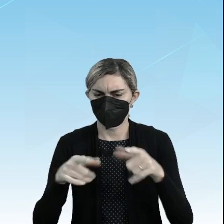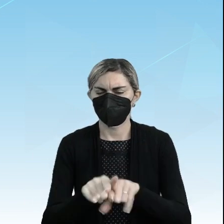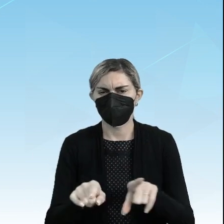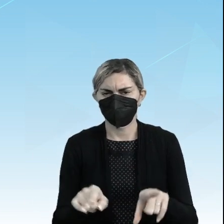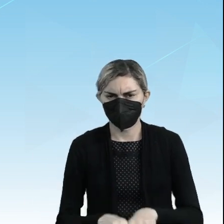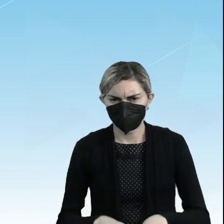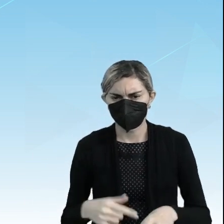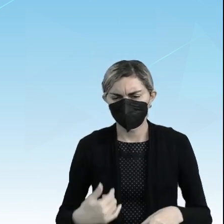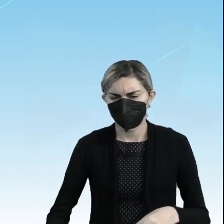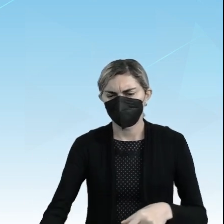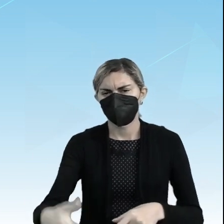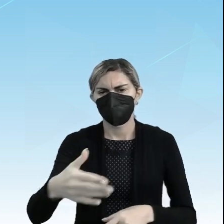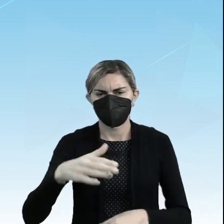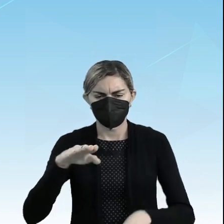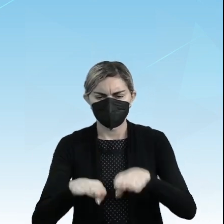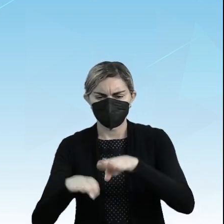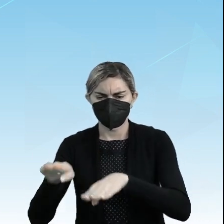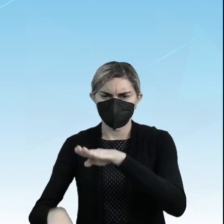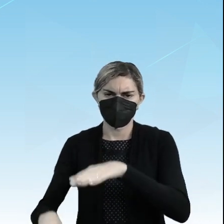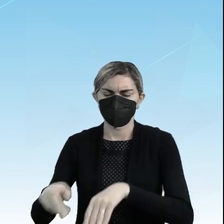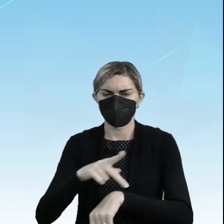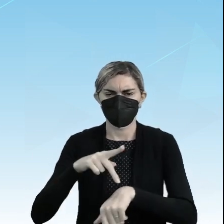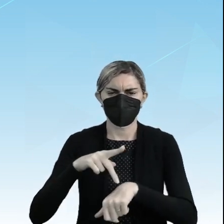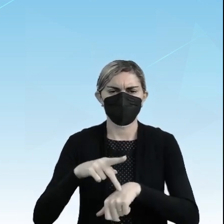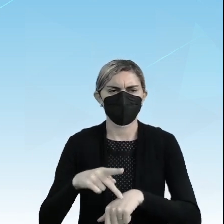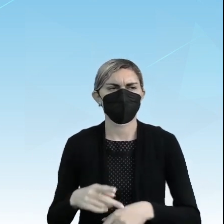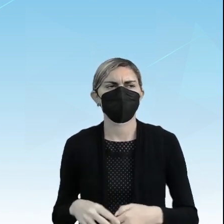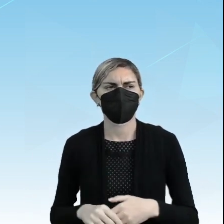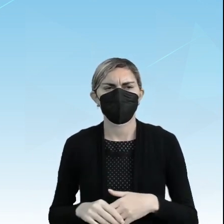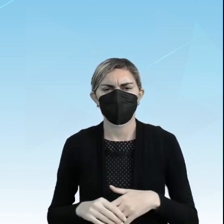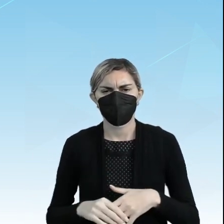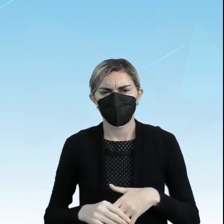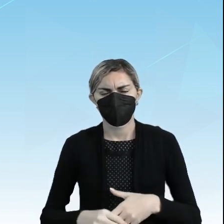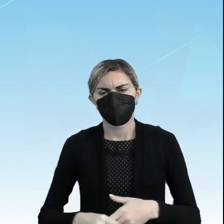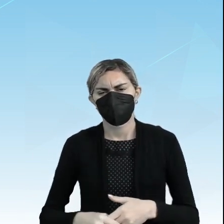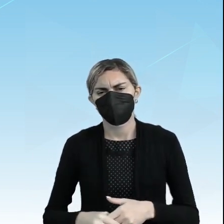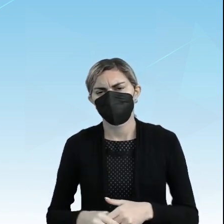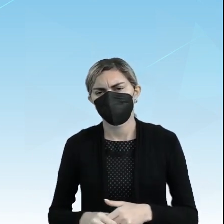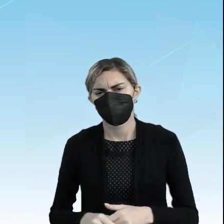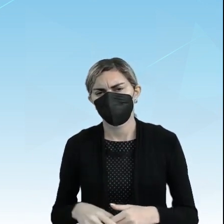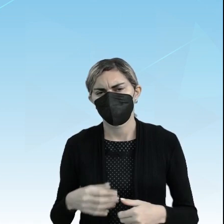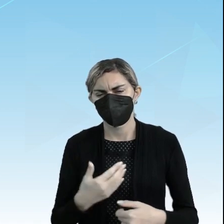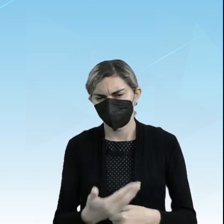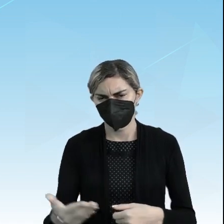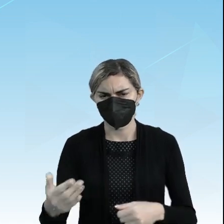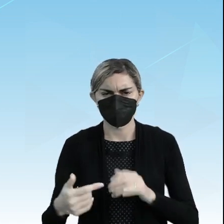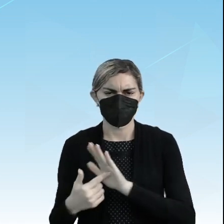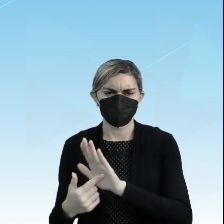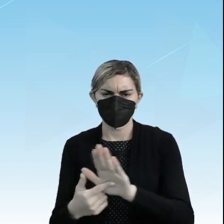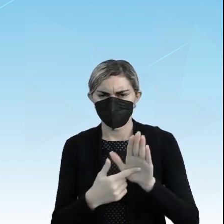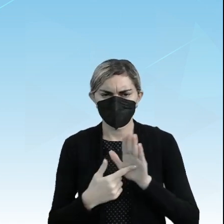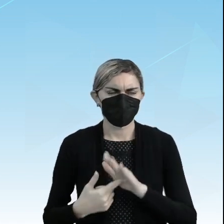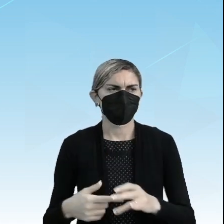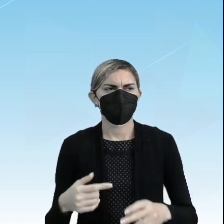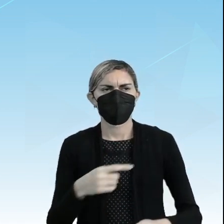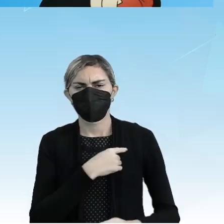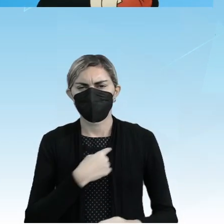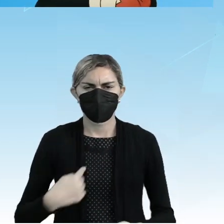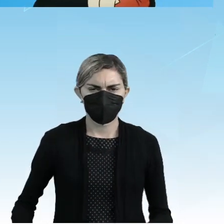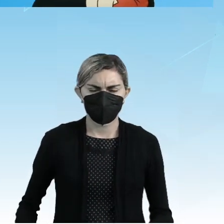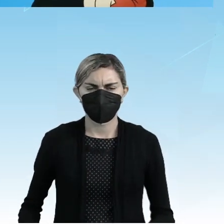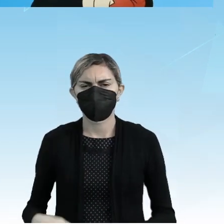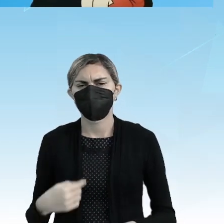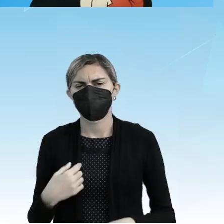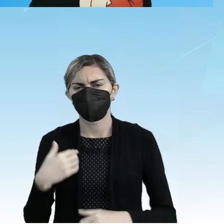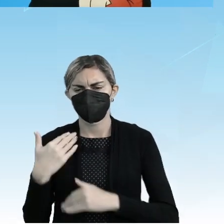crescer também grandes desigualdades no país. Vamos passar aí estou mostrando a bandeira da China,